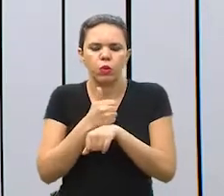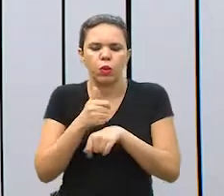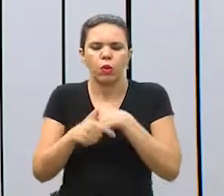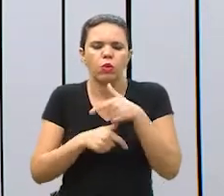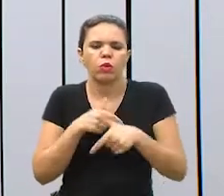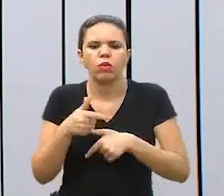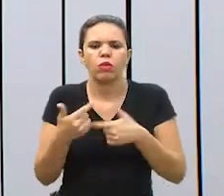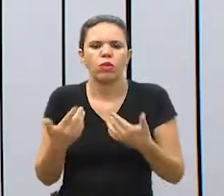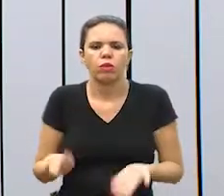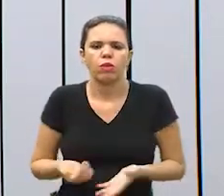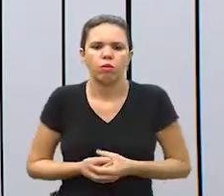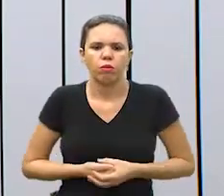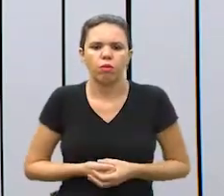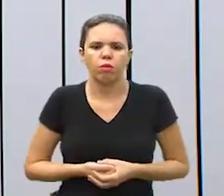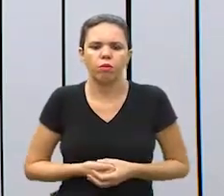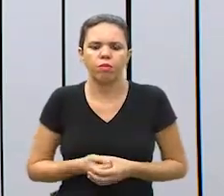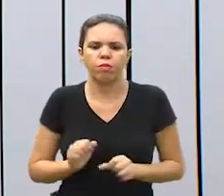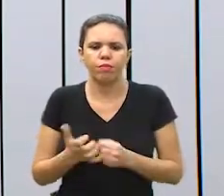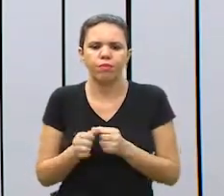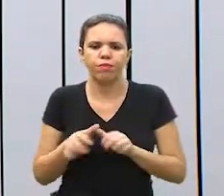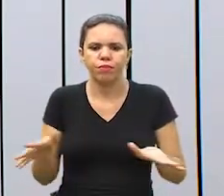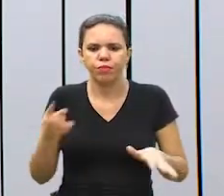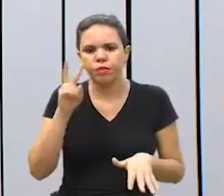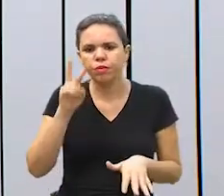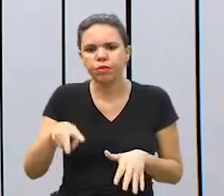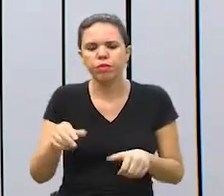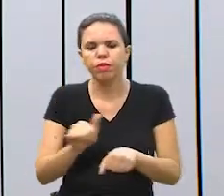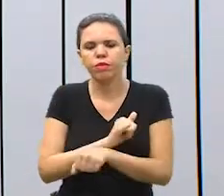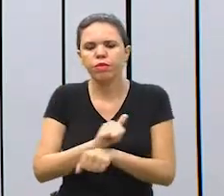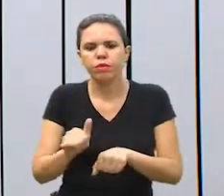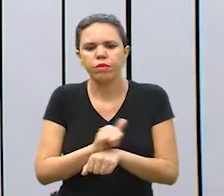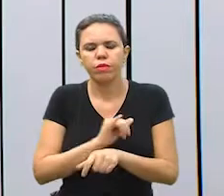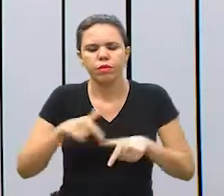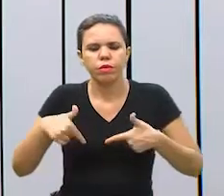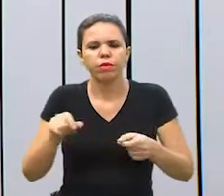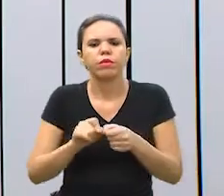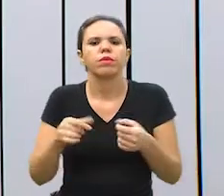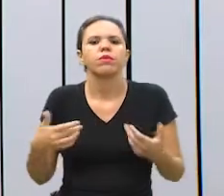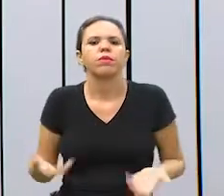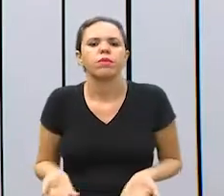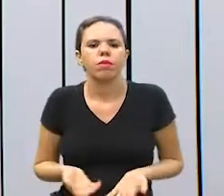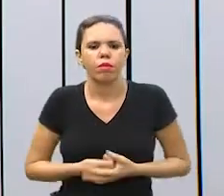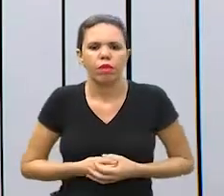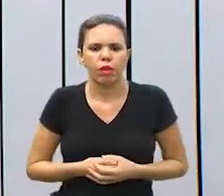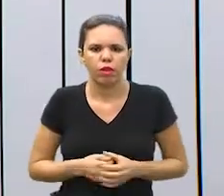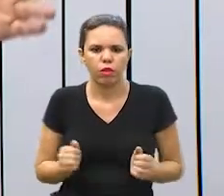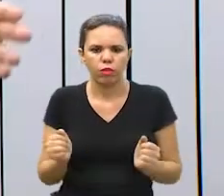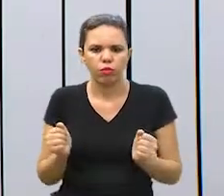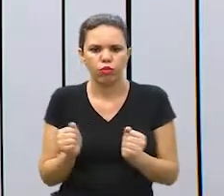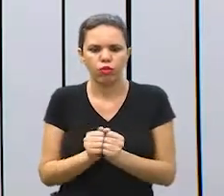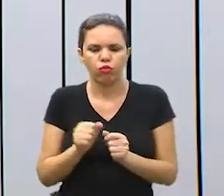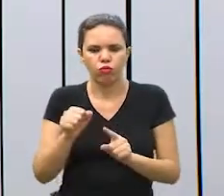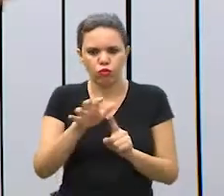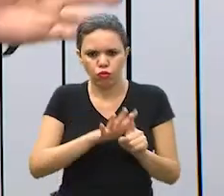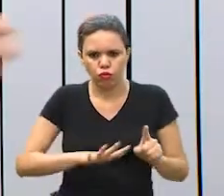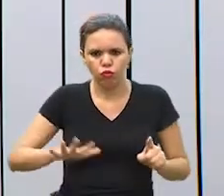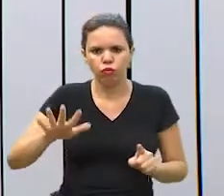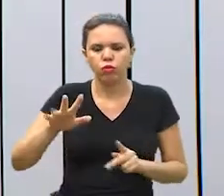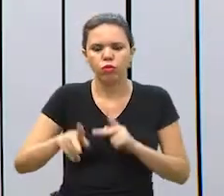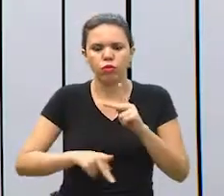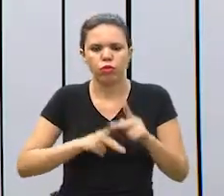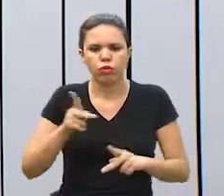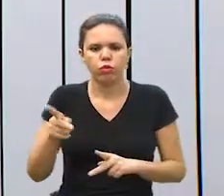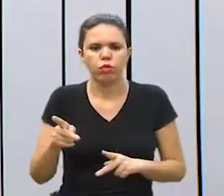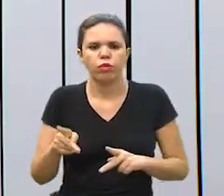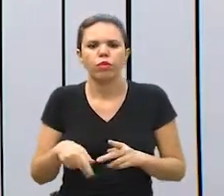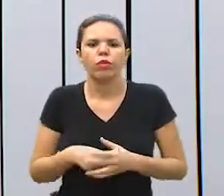comitê da pandemia para ver os caminhos a ser tomado junto com a sociedade, junto